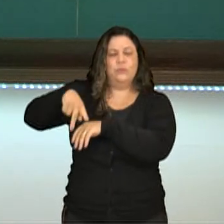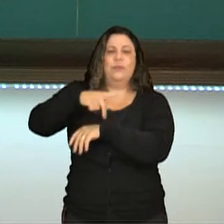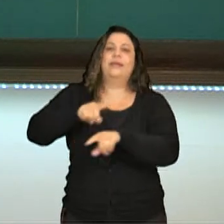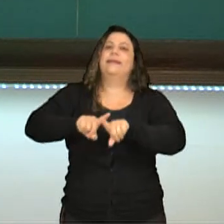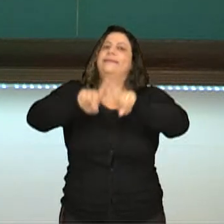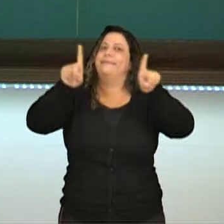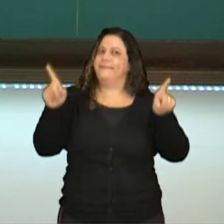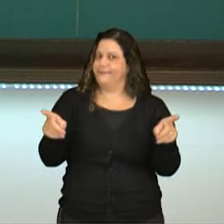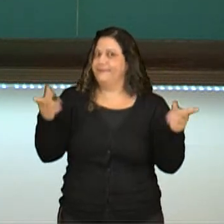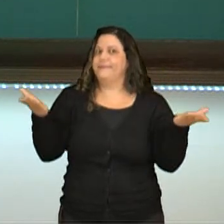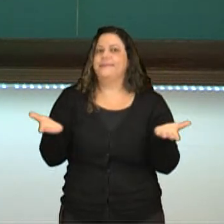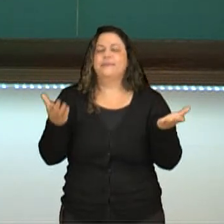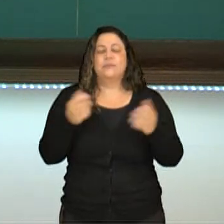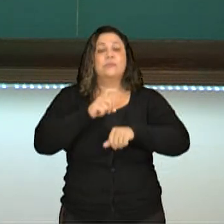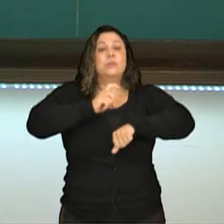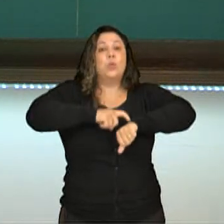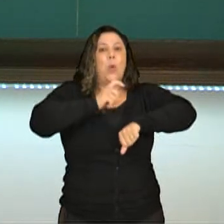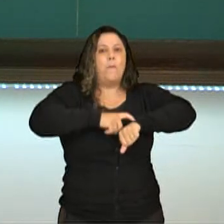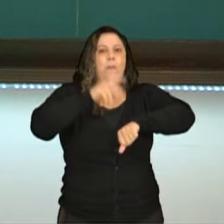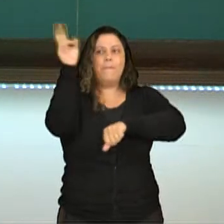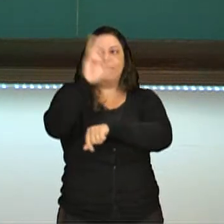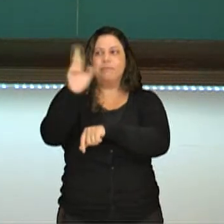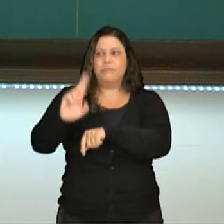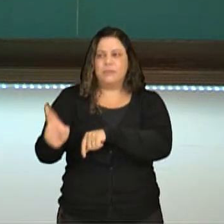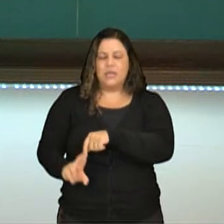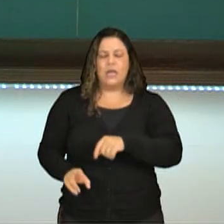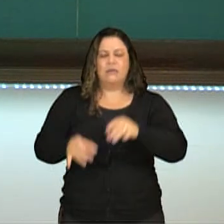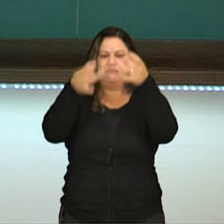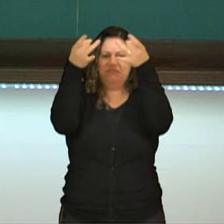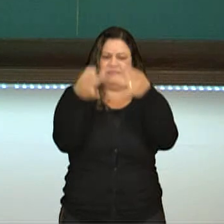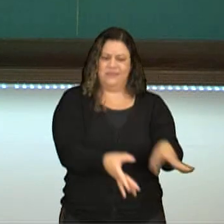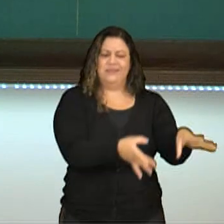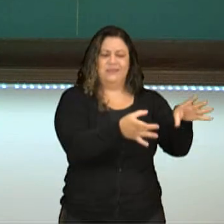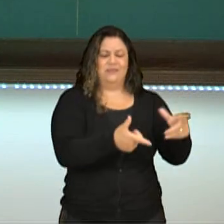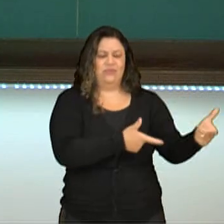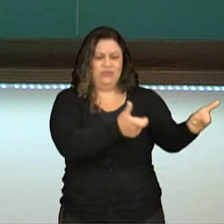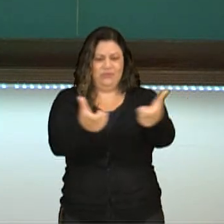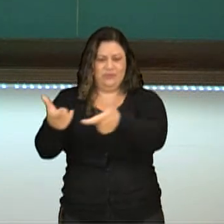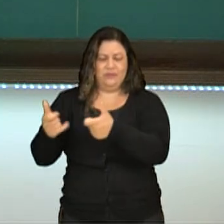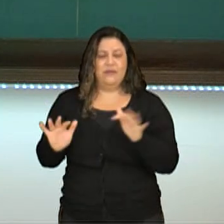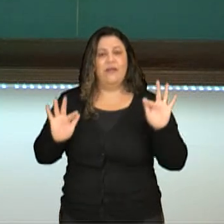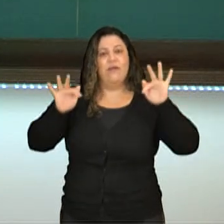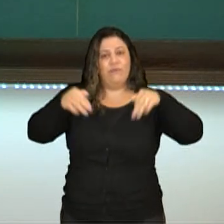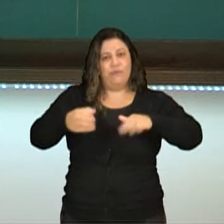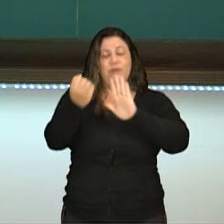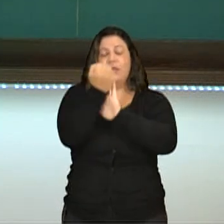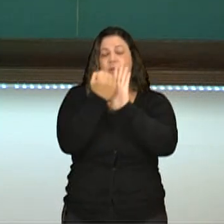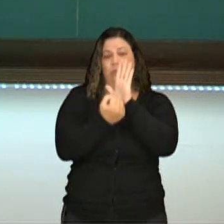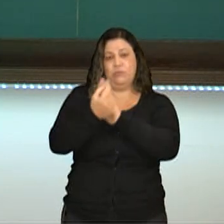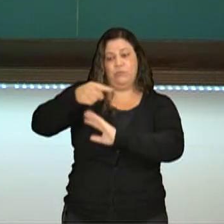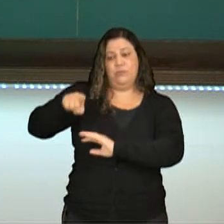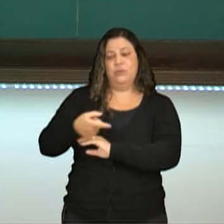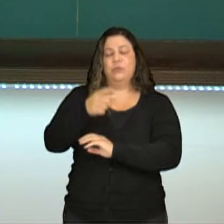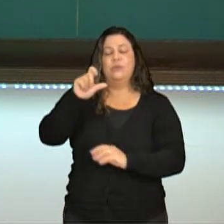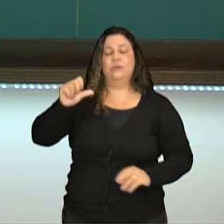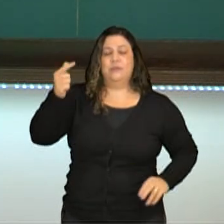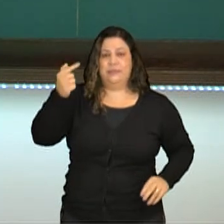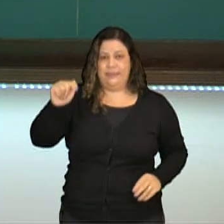além de, no momento que a Rússia desistiu da guerra, no final de 1917, e assinou o acordo